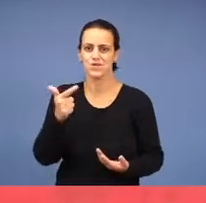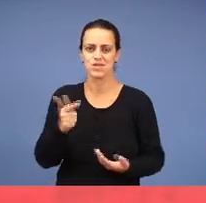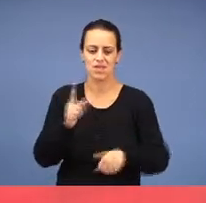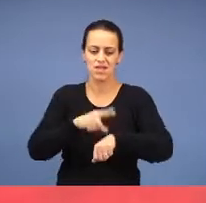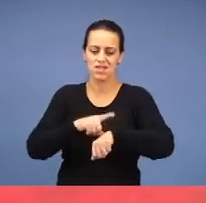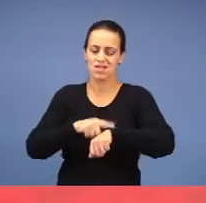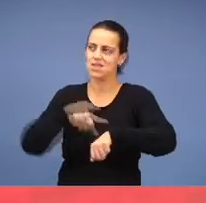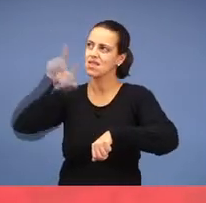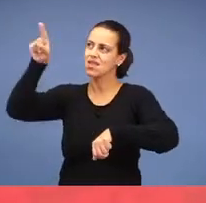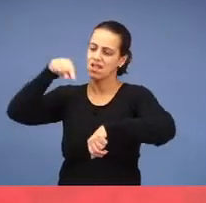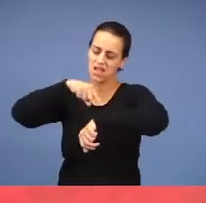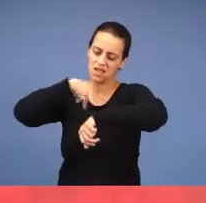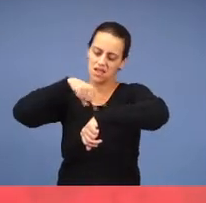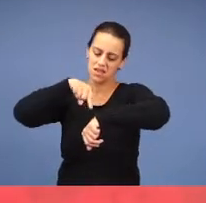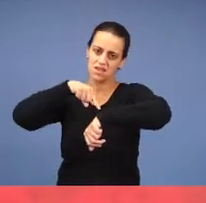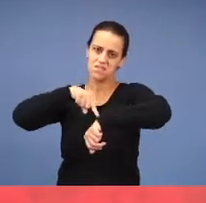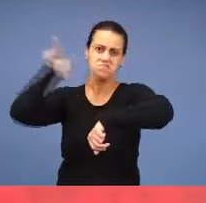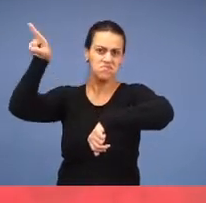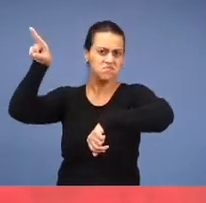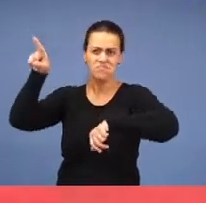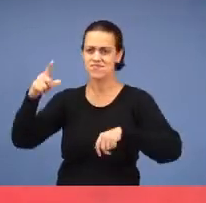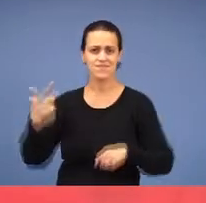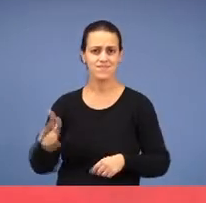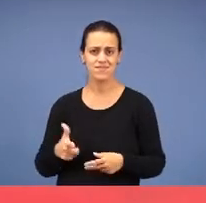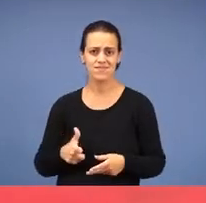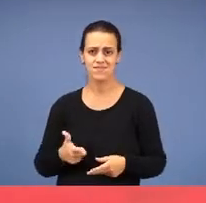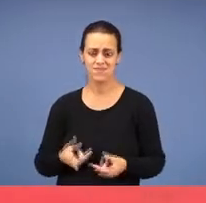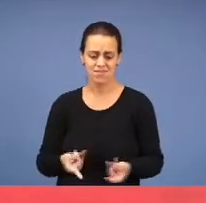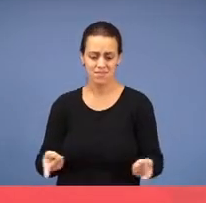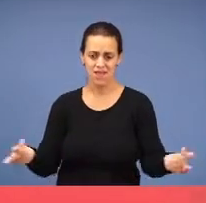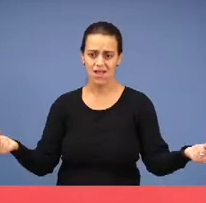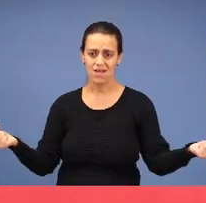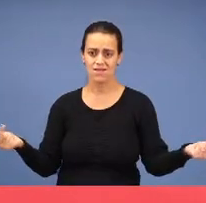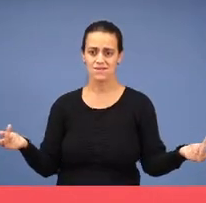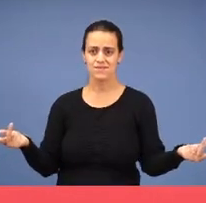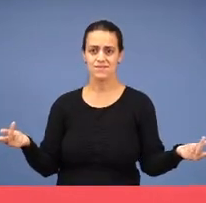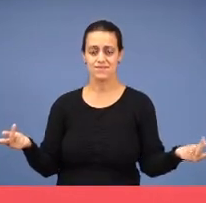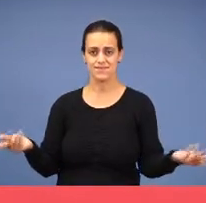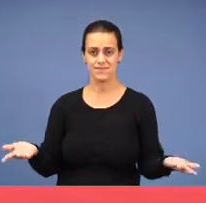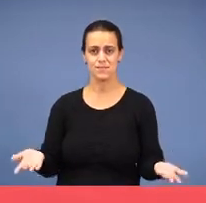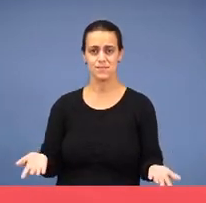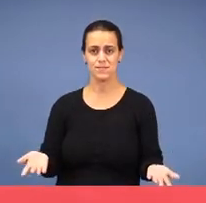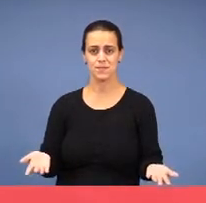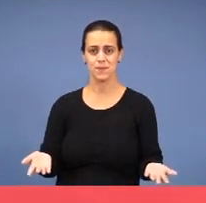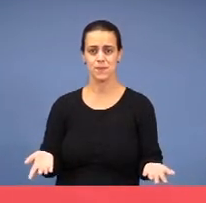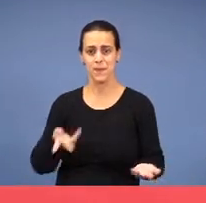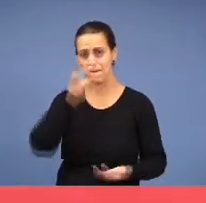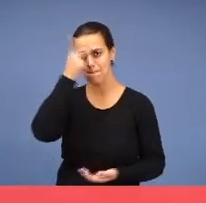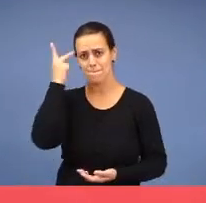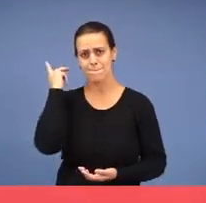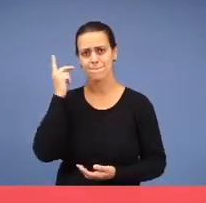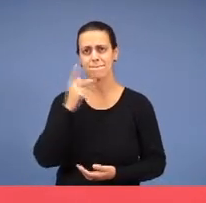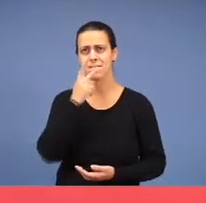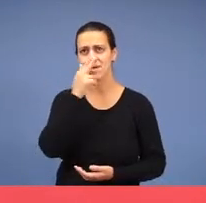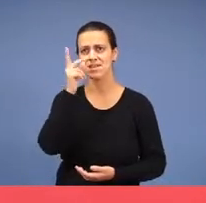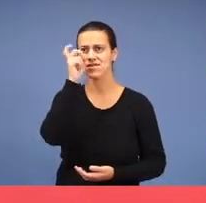não existe medida para esse tempo. As pessoas não entendem isso. Agora, quem não está lidando com isso, tem que lidar com a